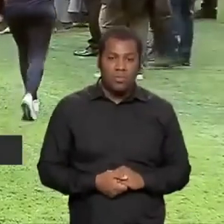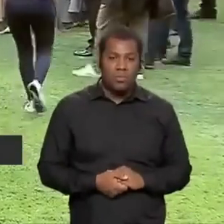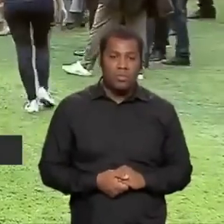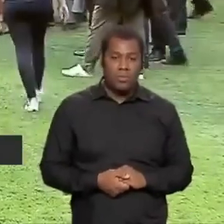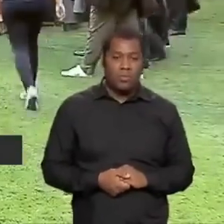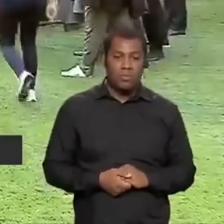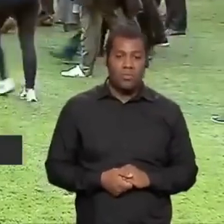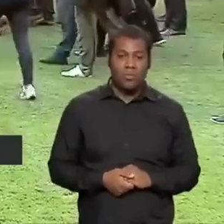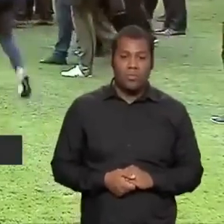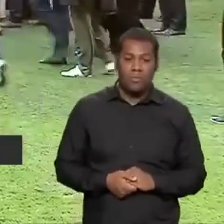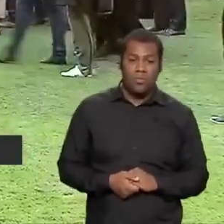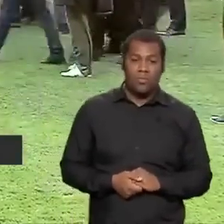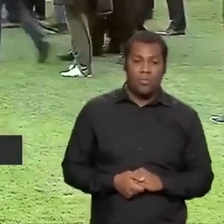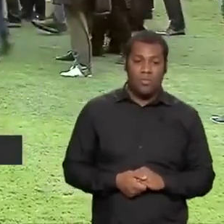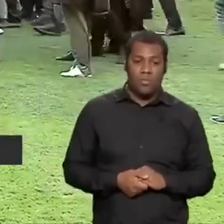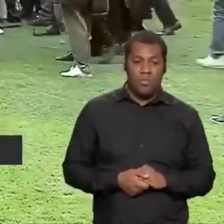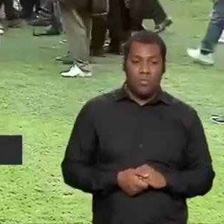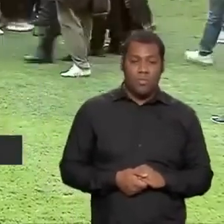Sai do meio, gente.